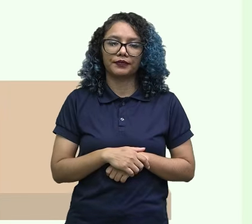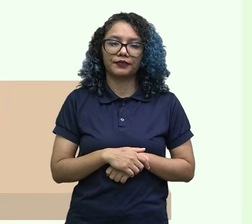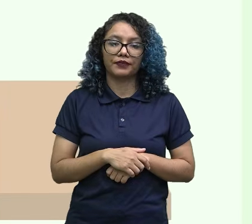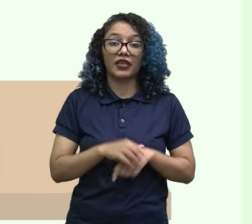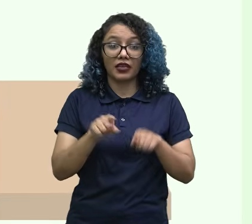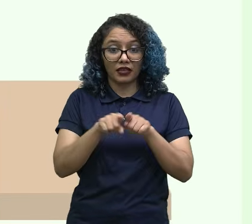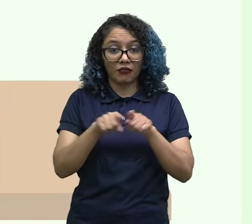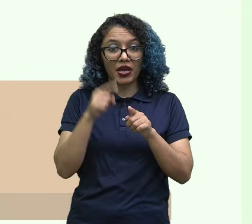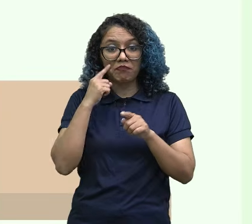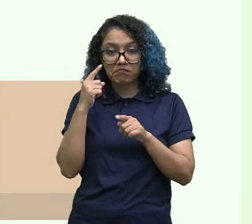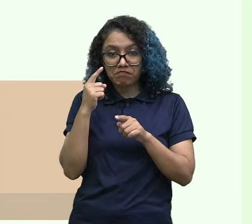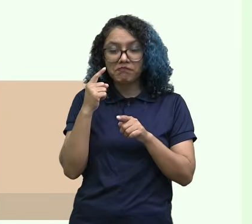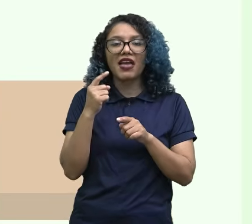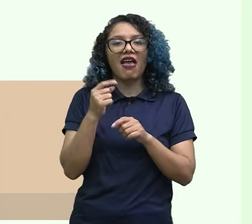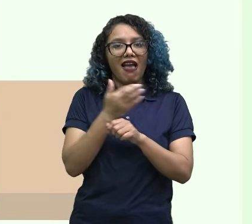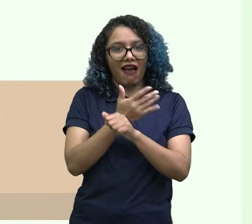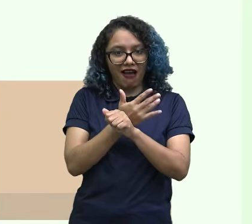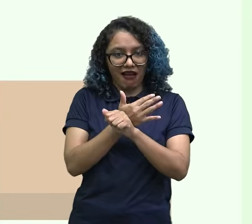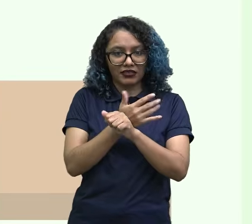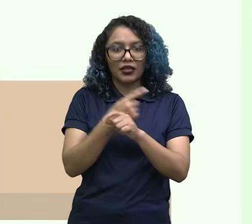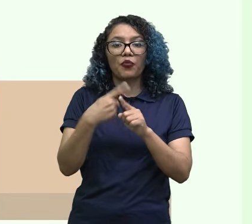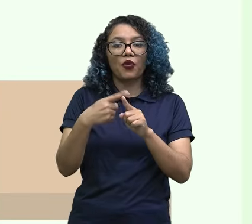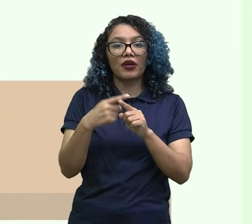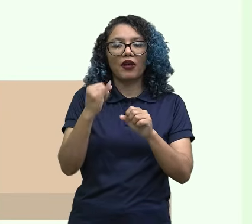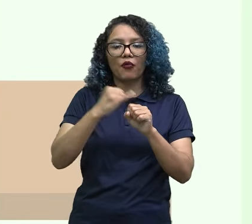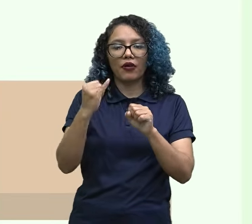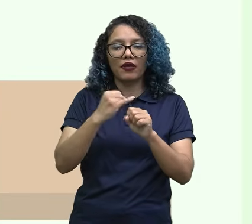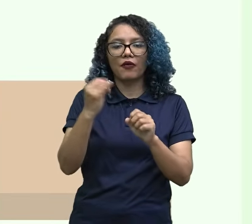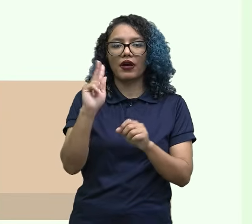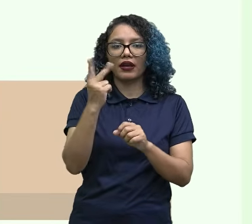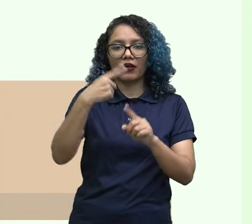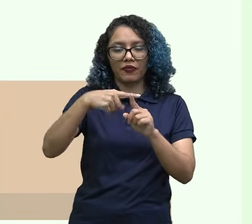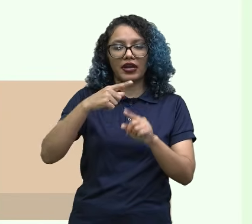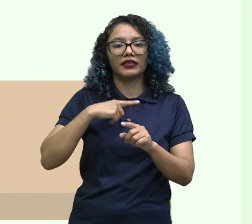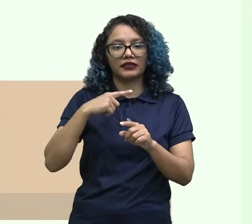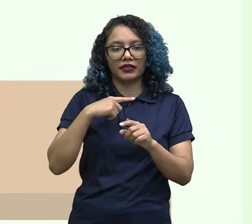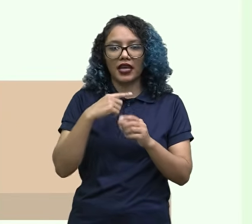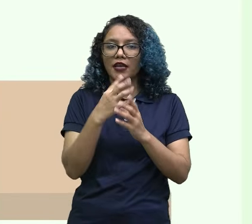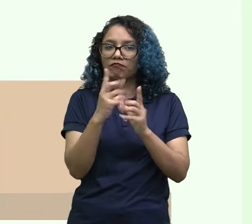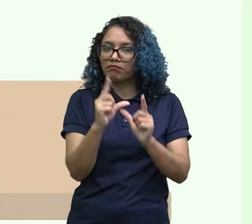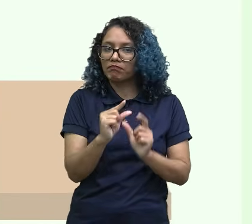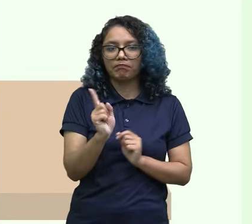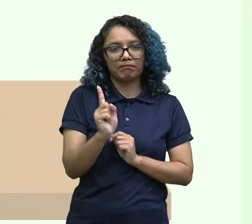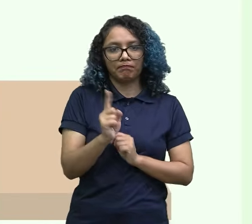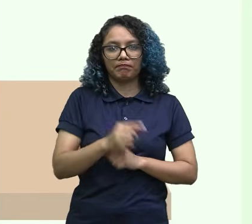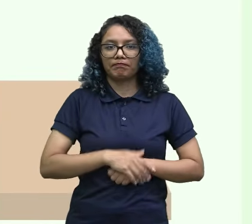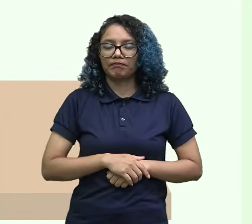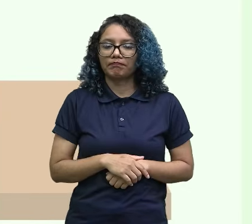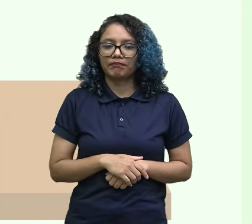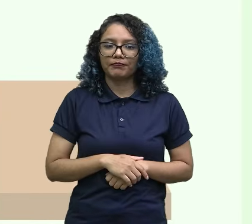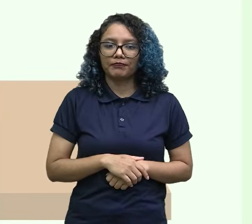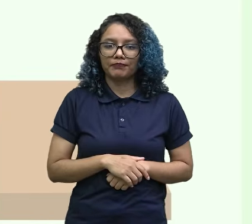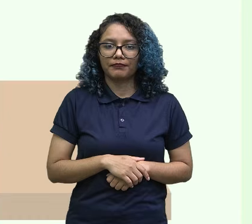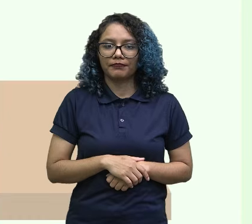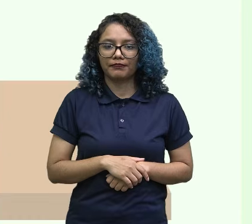é ácida, pois apresenta os íons H+, que não foram reduzidos.